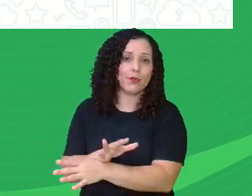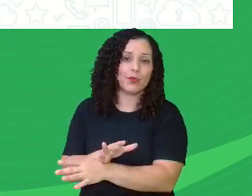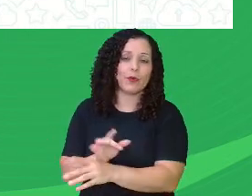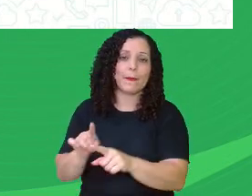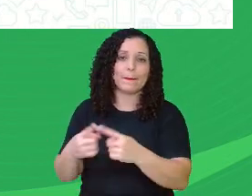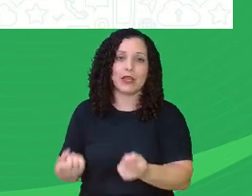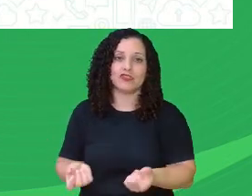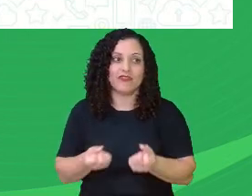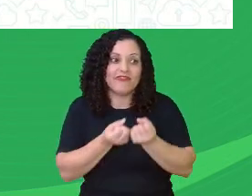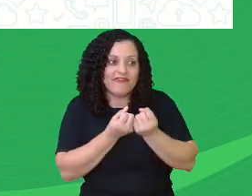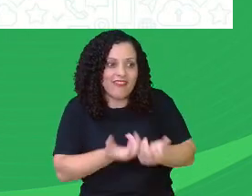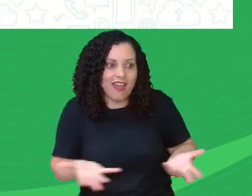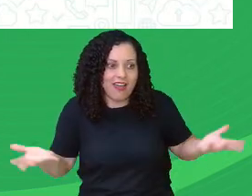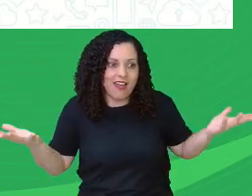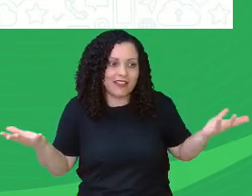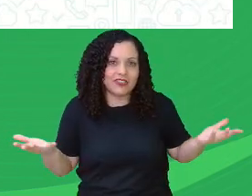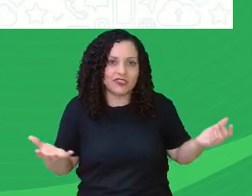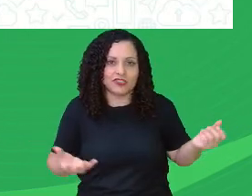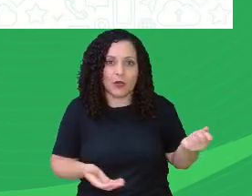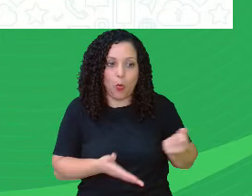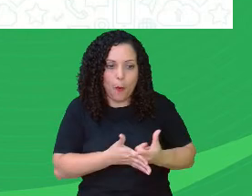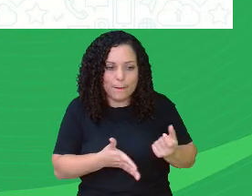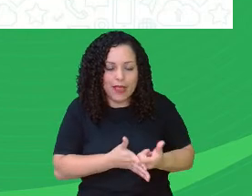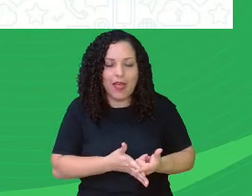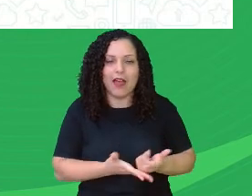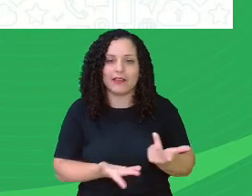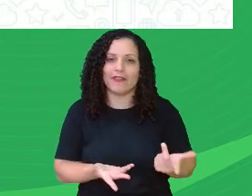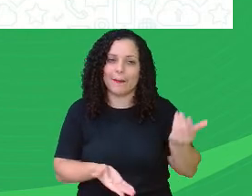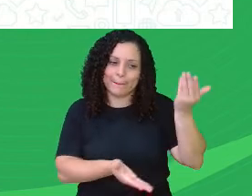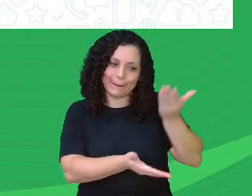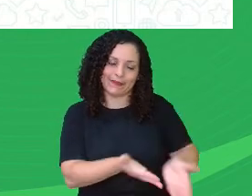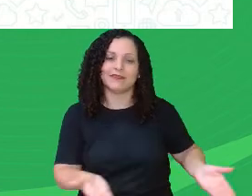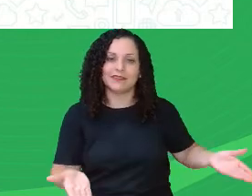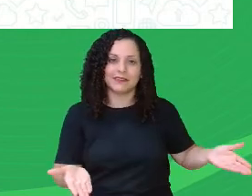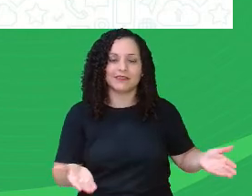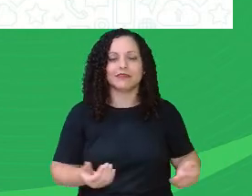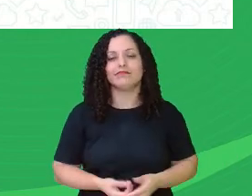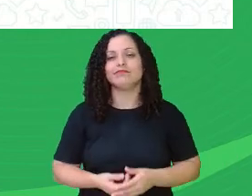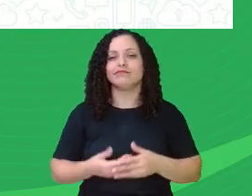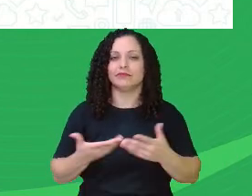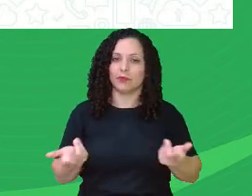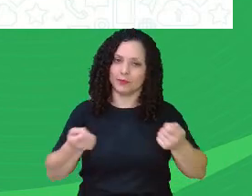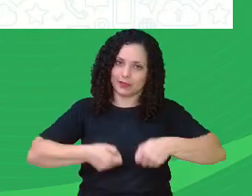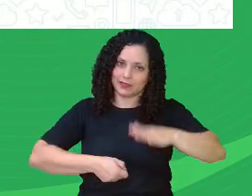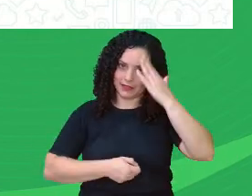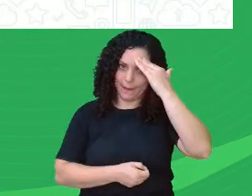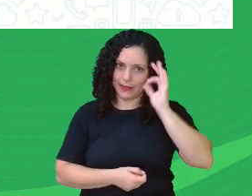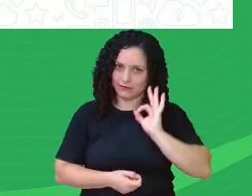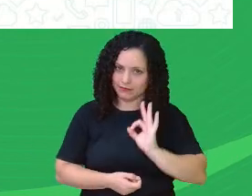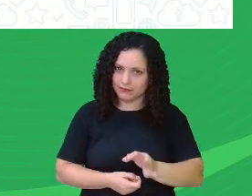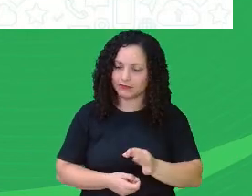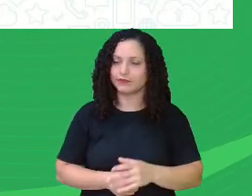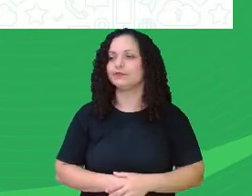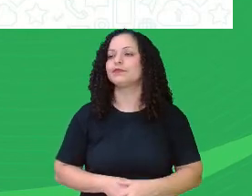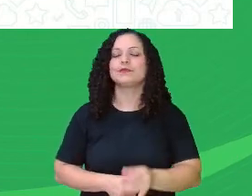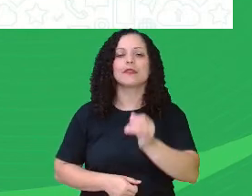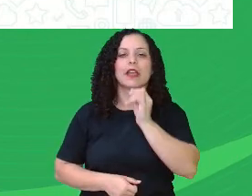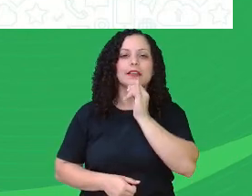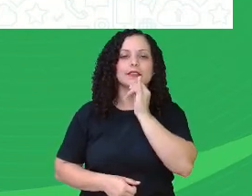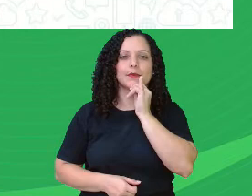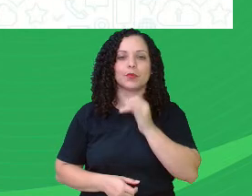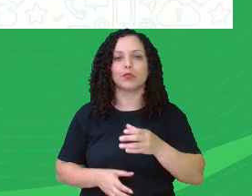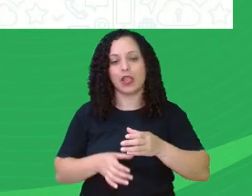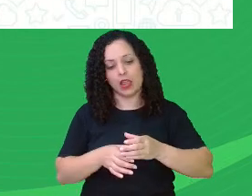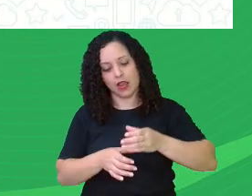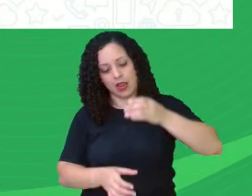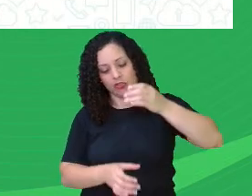mais, vai se perder aquela cerâmica lá e você vai gastar dinheiro. Já no volume, quando você vai pegar assim, uma caixa de leite, por exemplo, aí tem